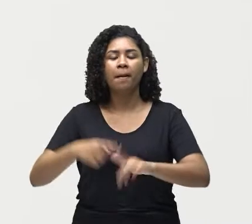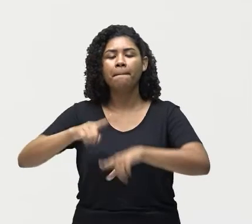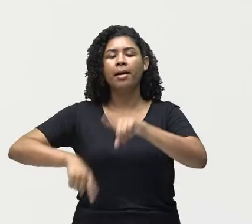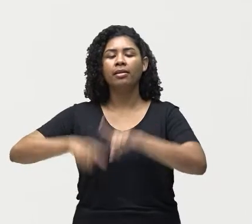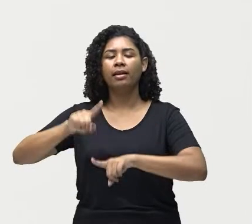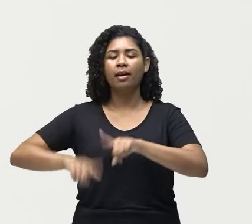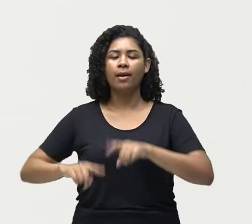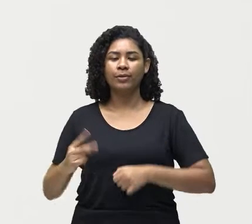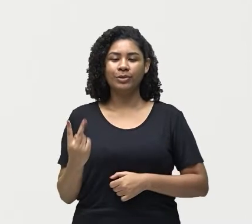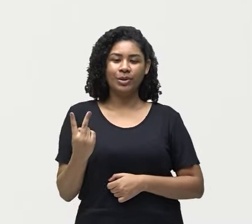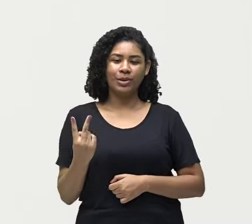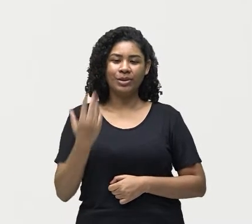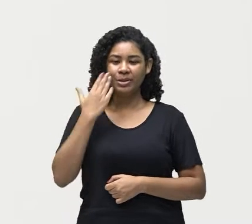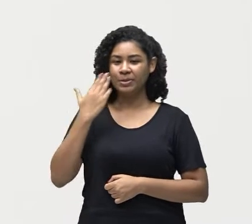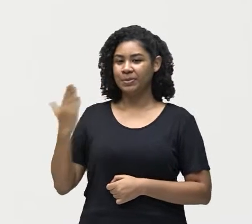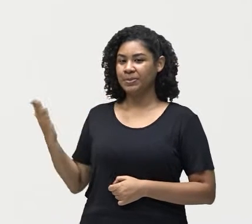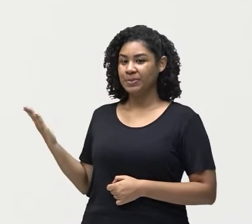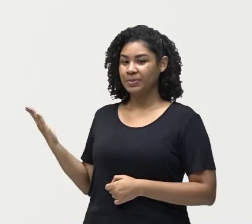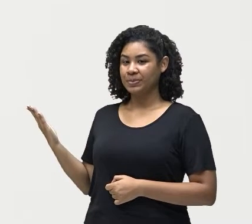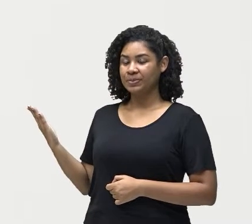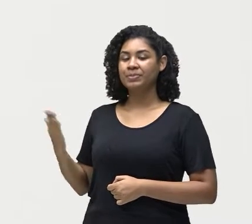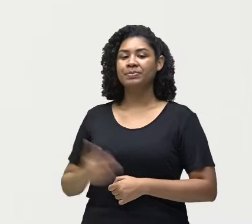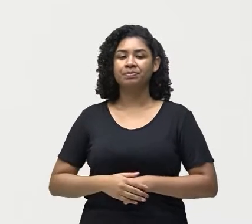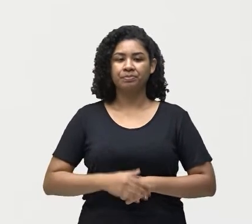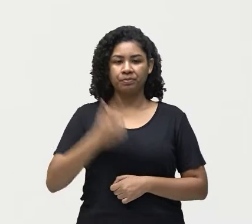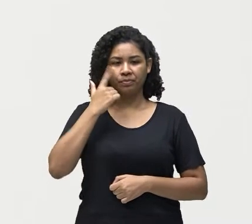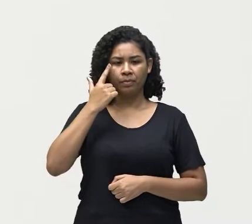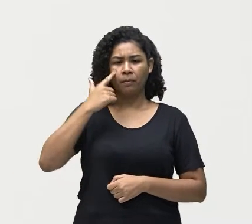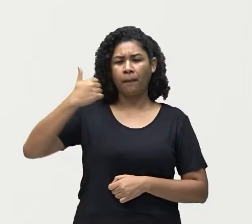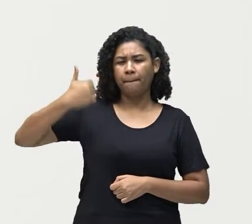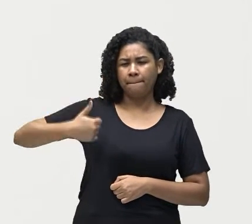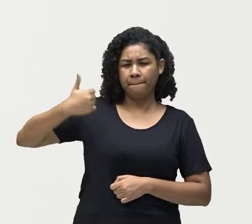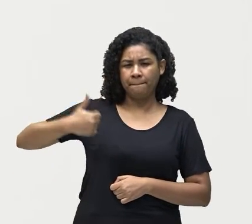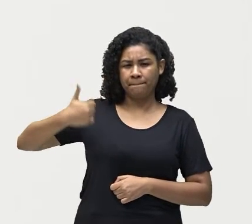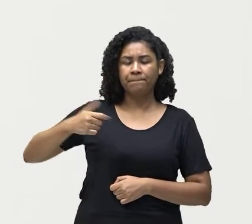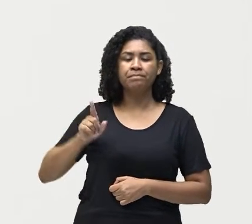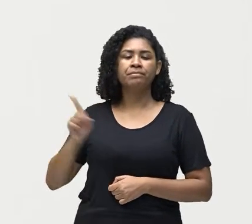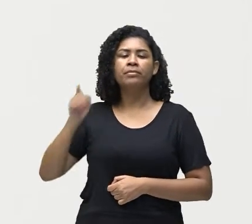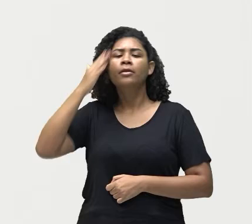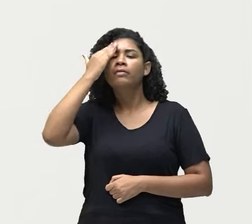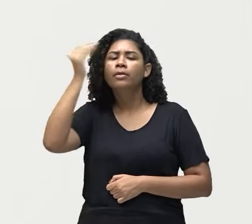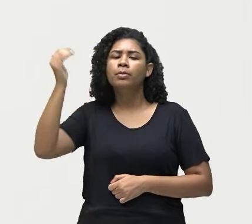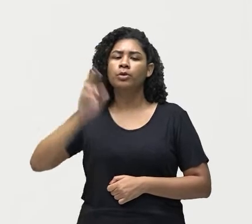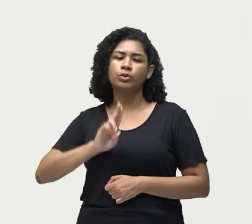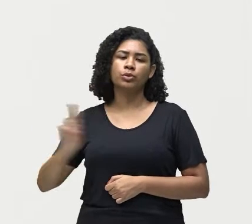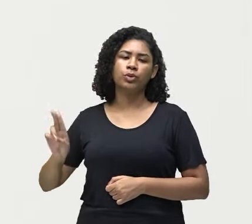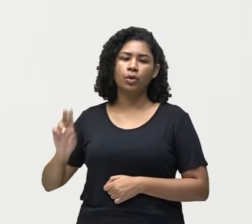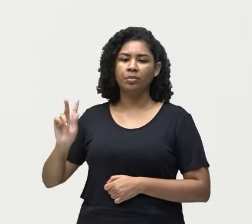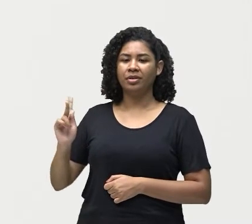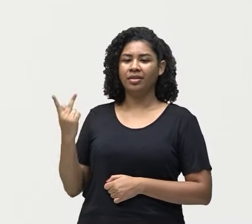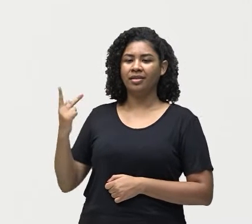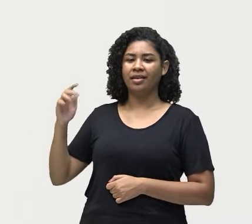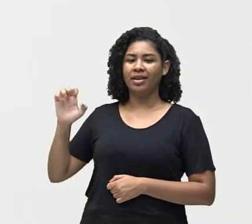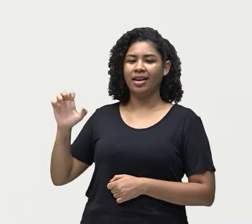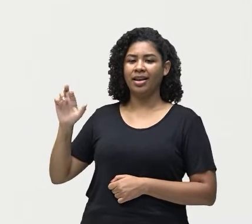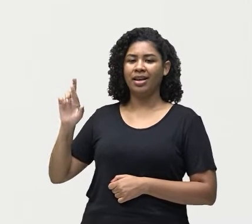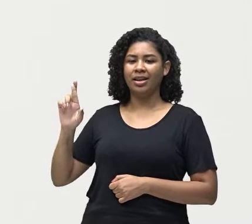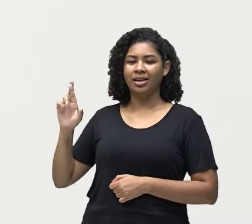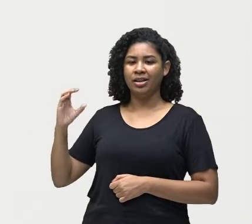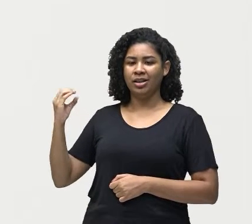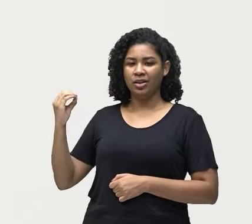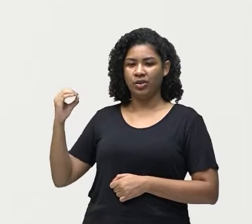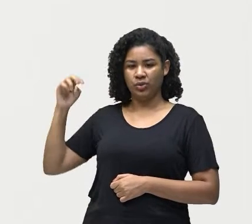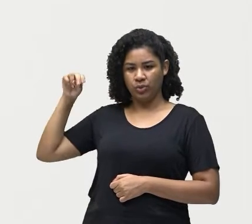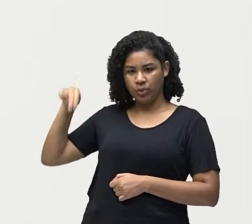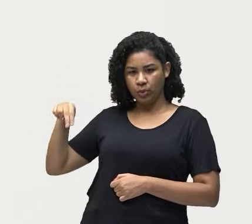relacionado ali com o vapor. Essa primeira que a gente observa é conhecida como a máquina de Heron, que a gente vai falar um pouquinho mais